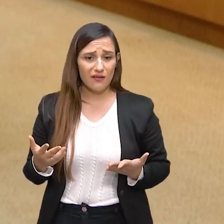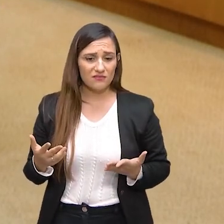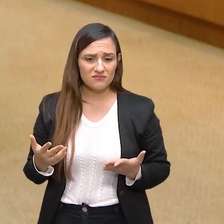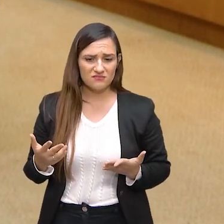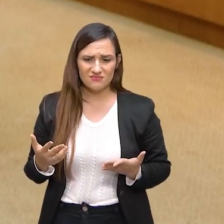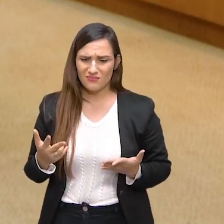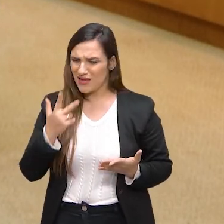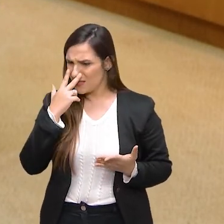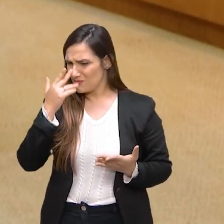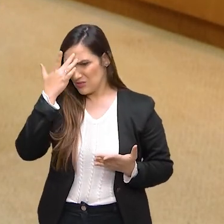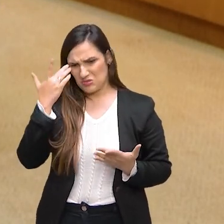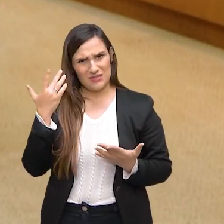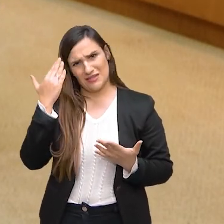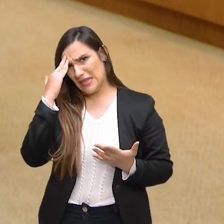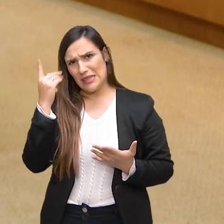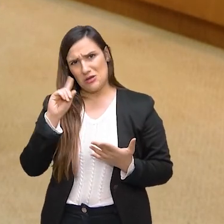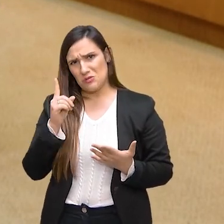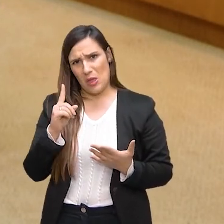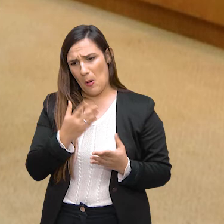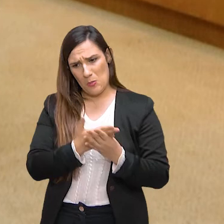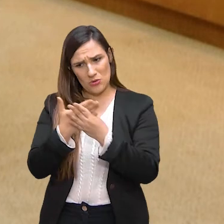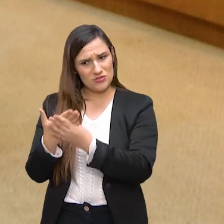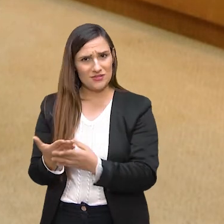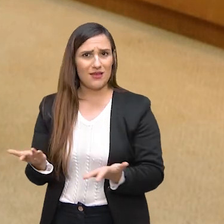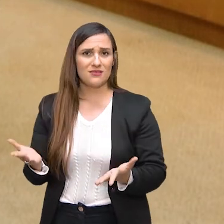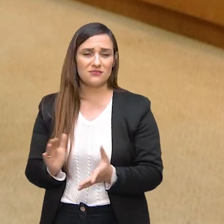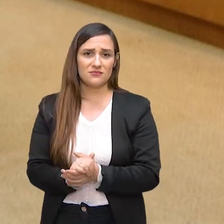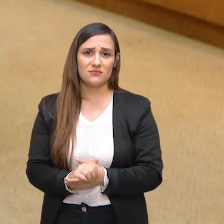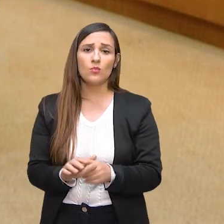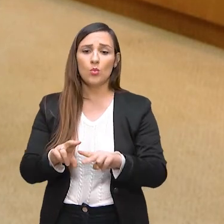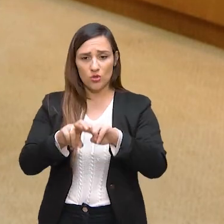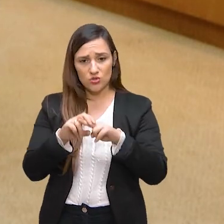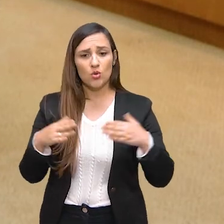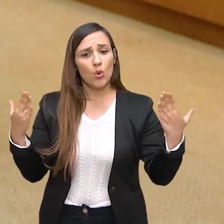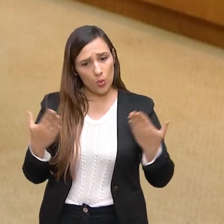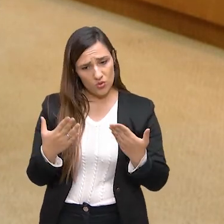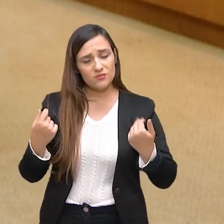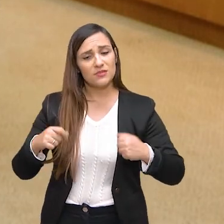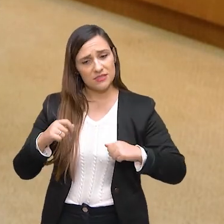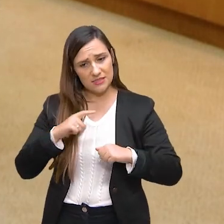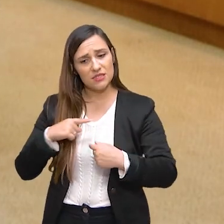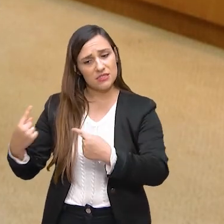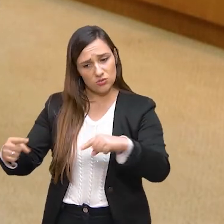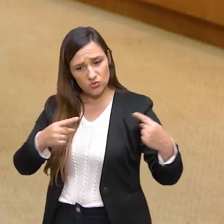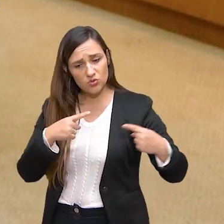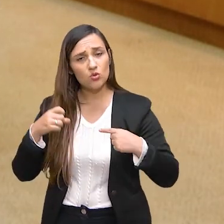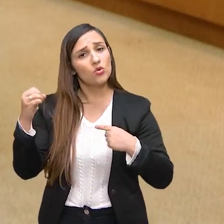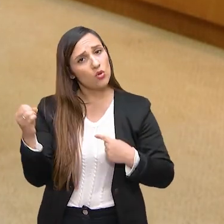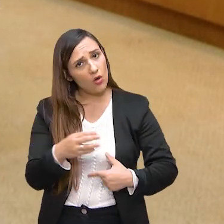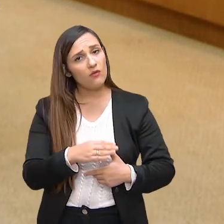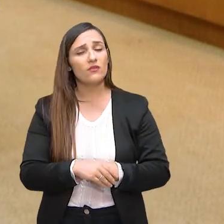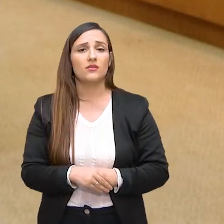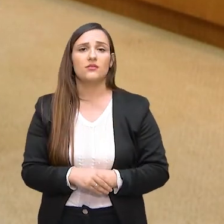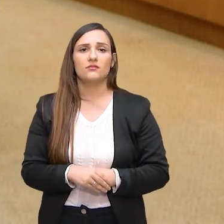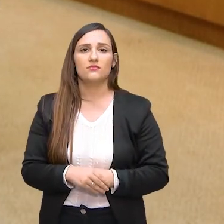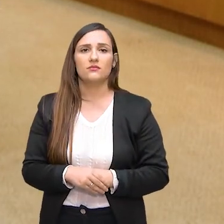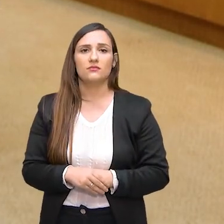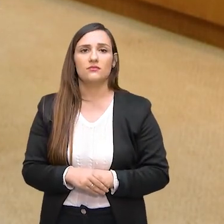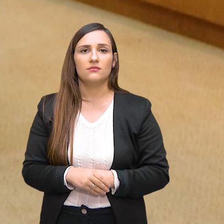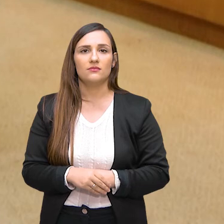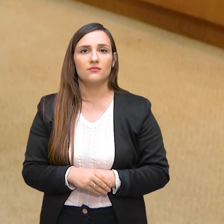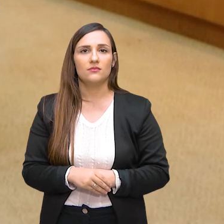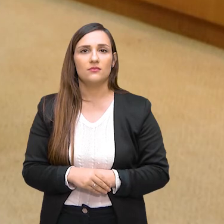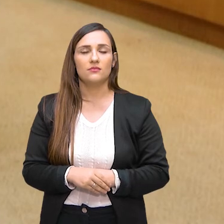porque não foi bem compreendido isso, né? E hoje há uma nova discussão sobre a mediação, estão